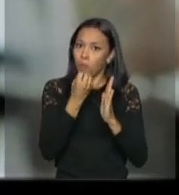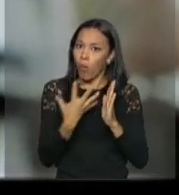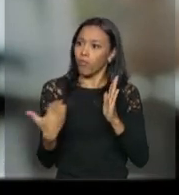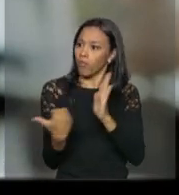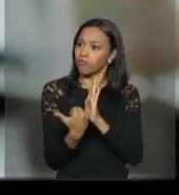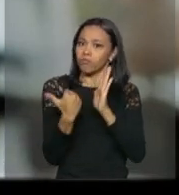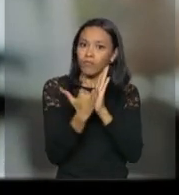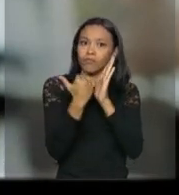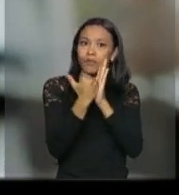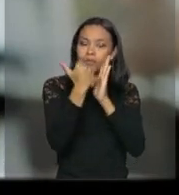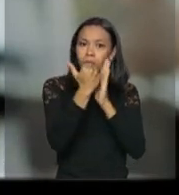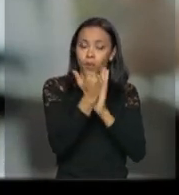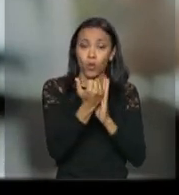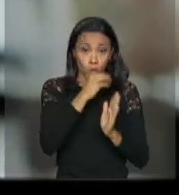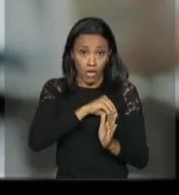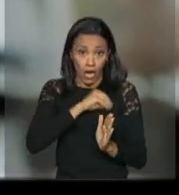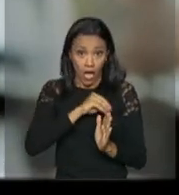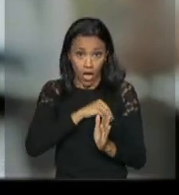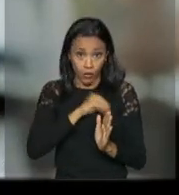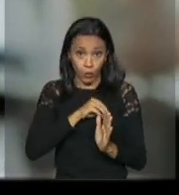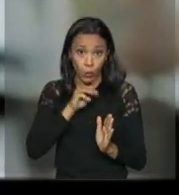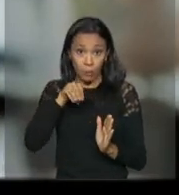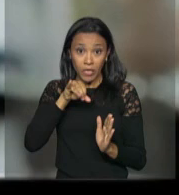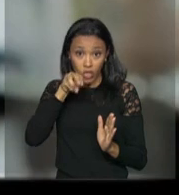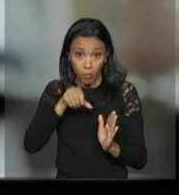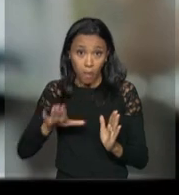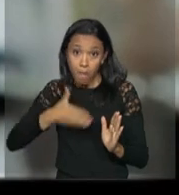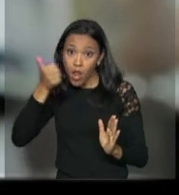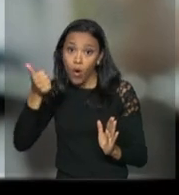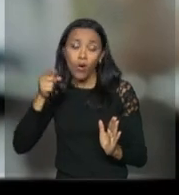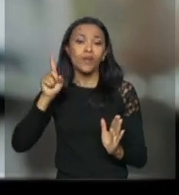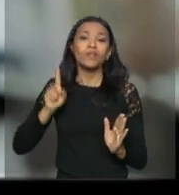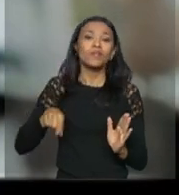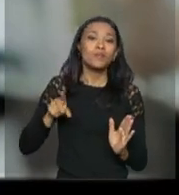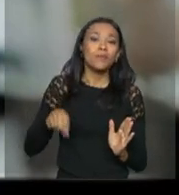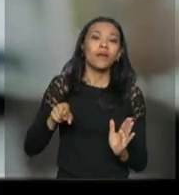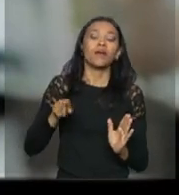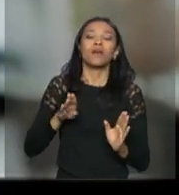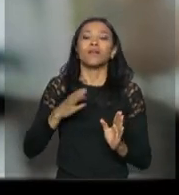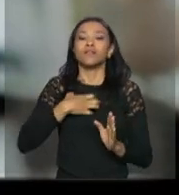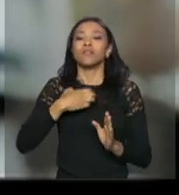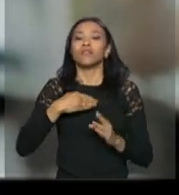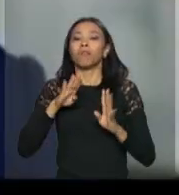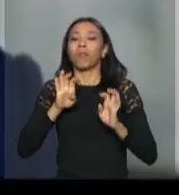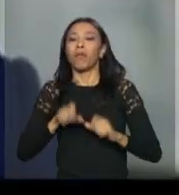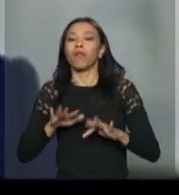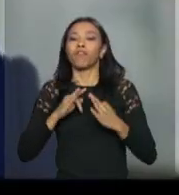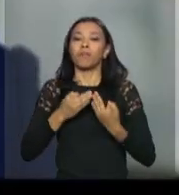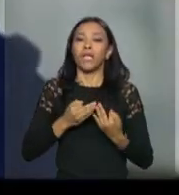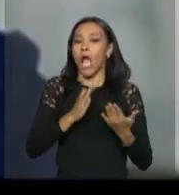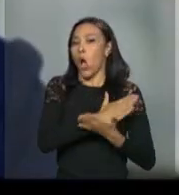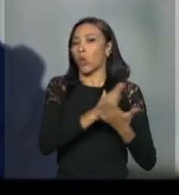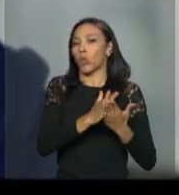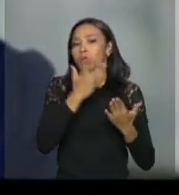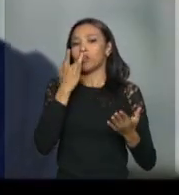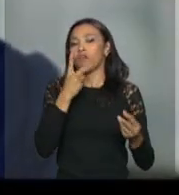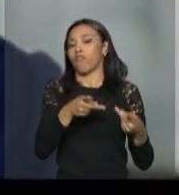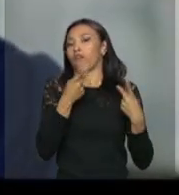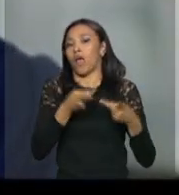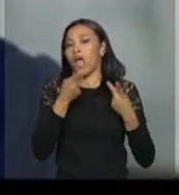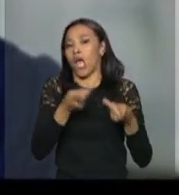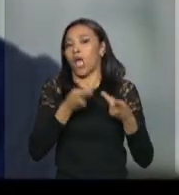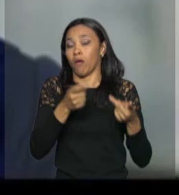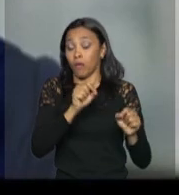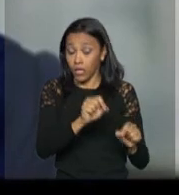um salário mínimo melhor não significa mais bem-estar para o trabalhador e sua família. Dizem que a valorização